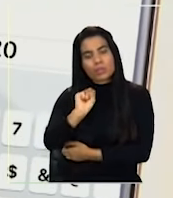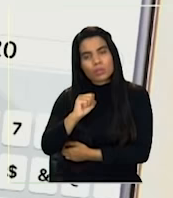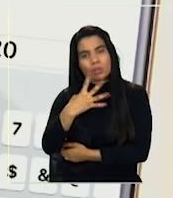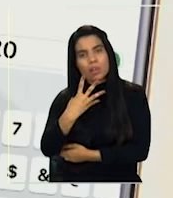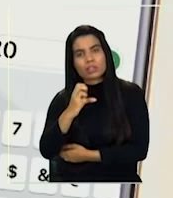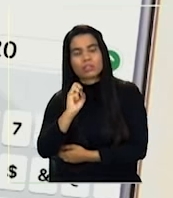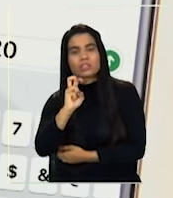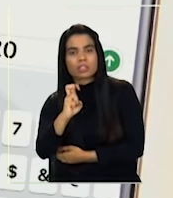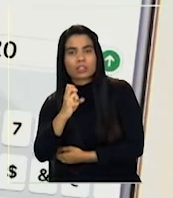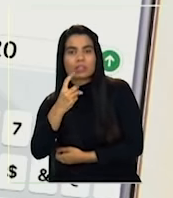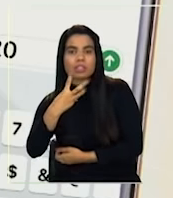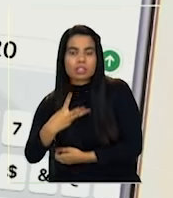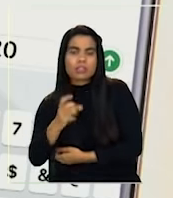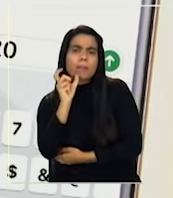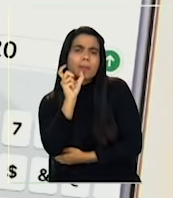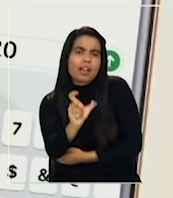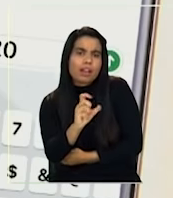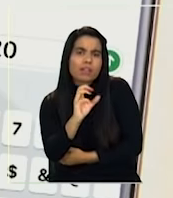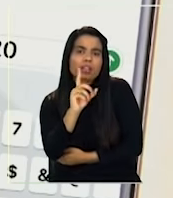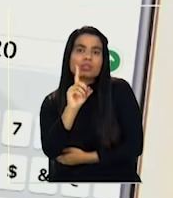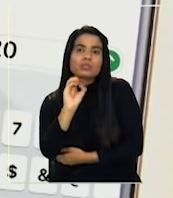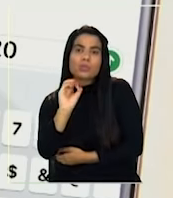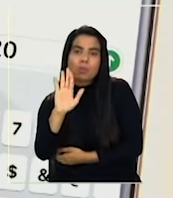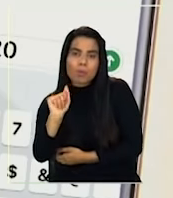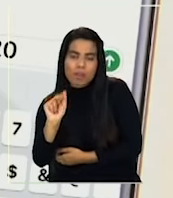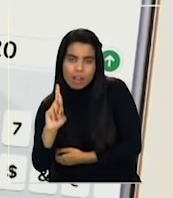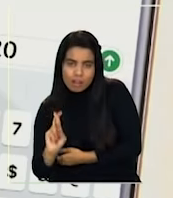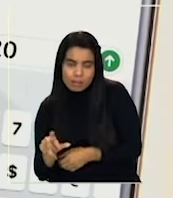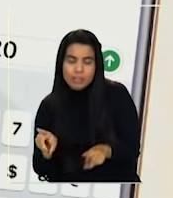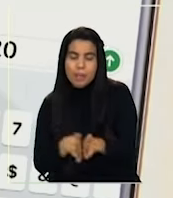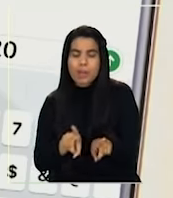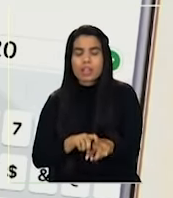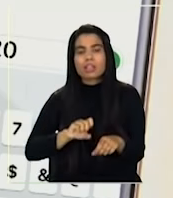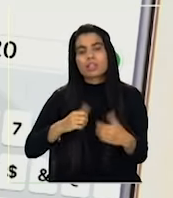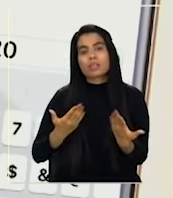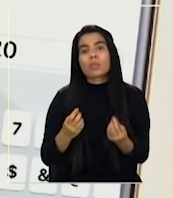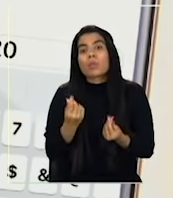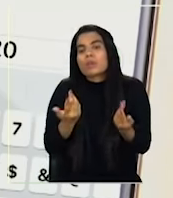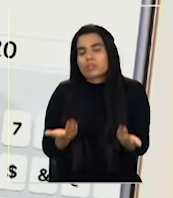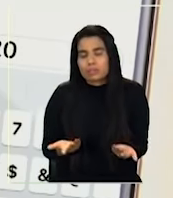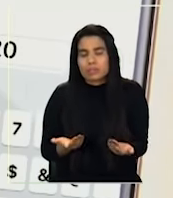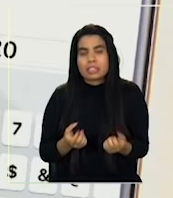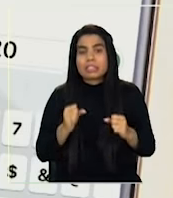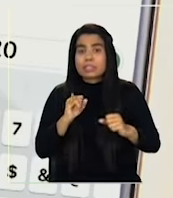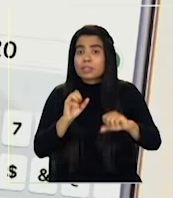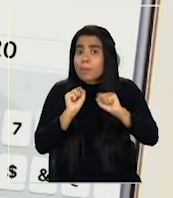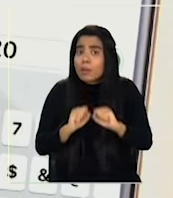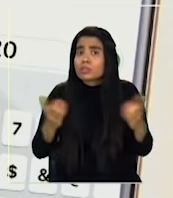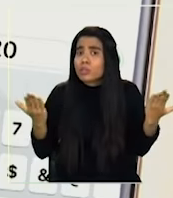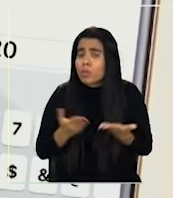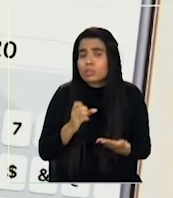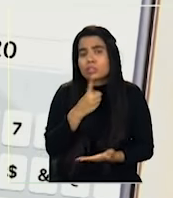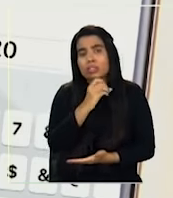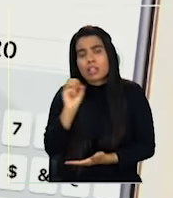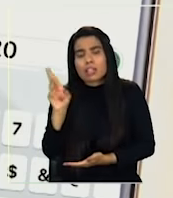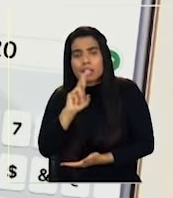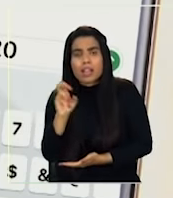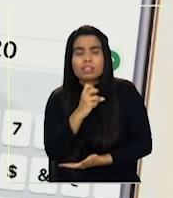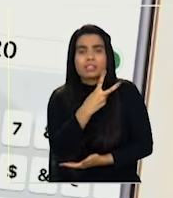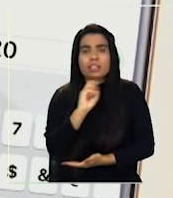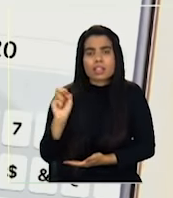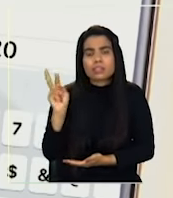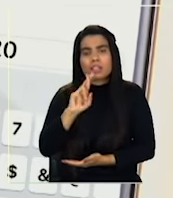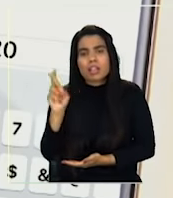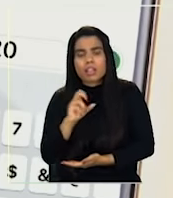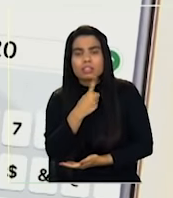28453 com a palavra doar e o valor que você quiser doar. Se você pode doar hoje uma oferta de R$100, de R$500, de R$1.000,